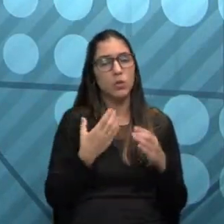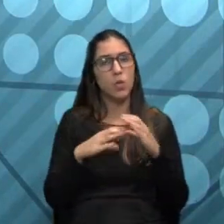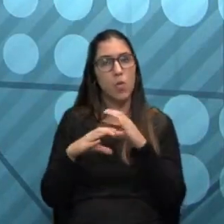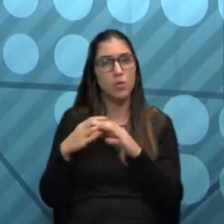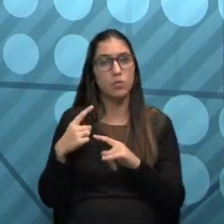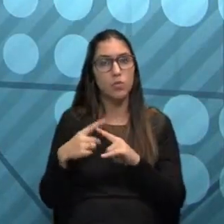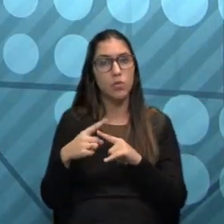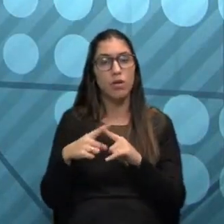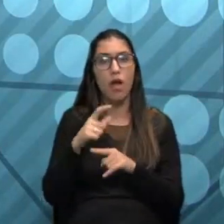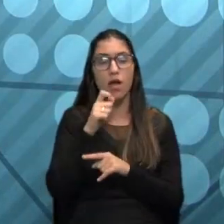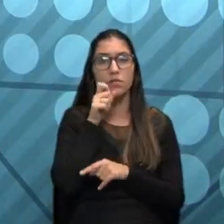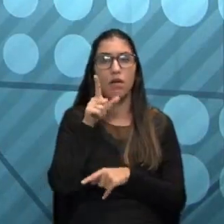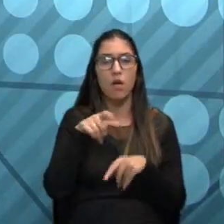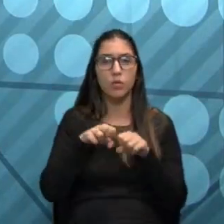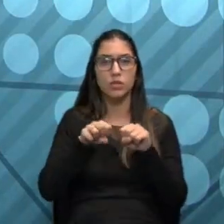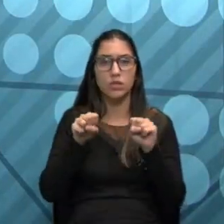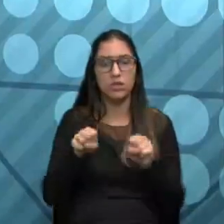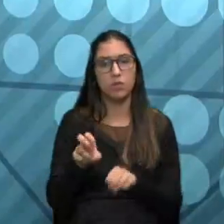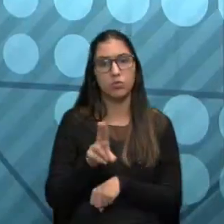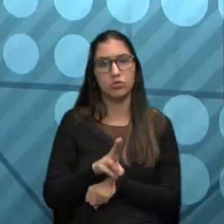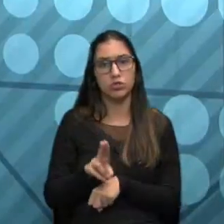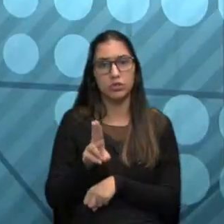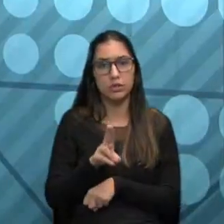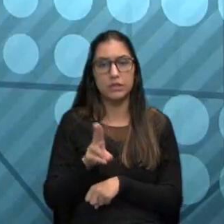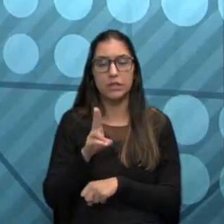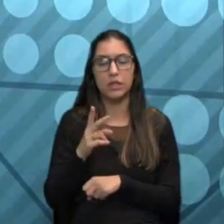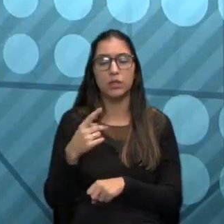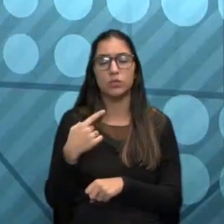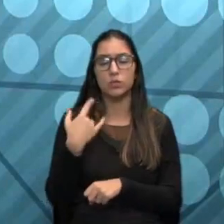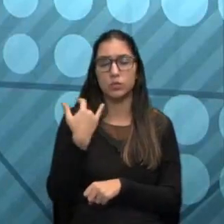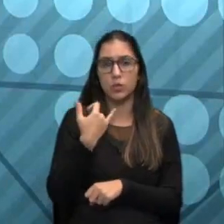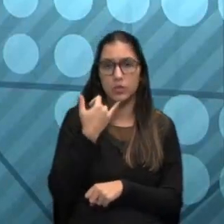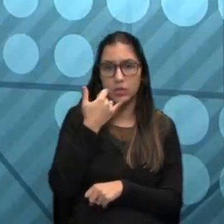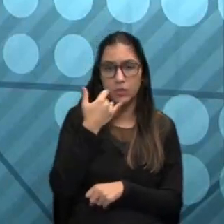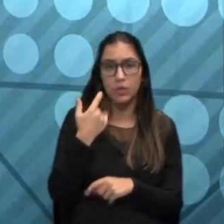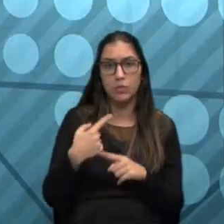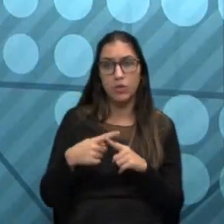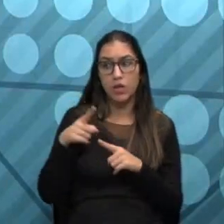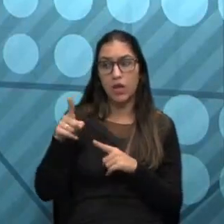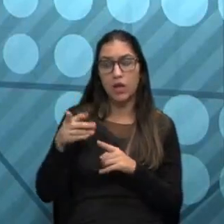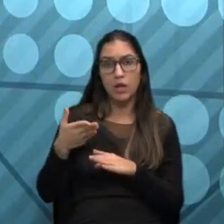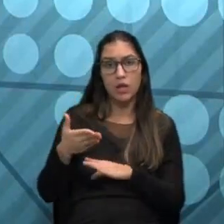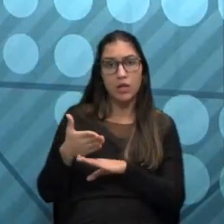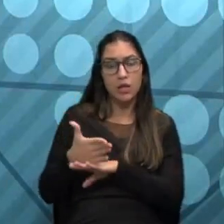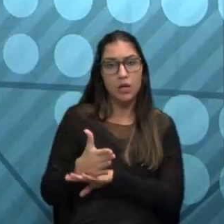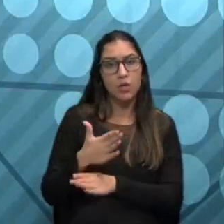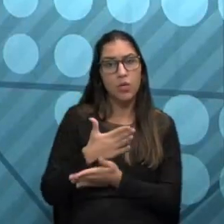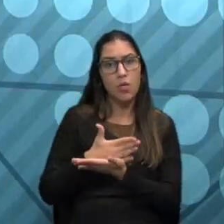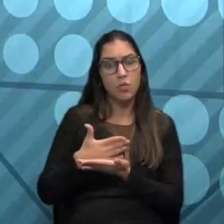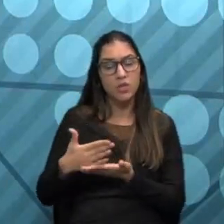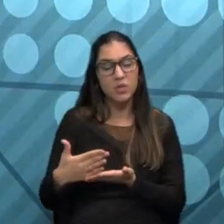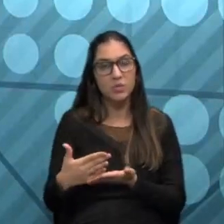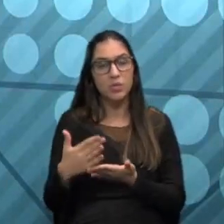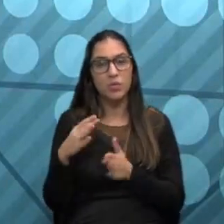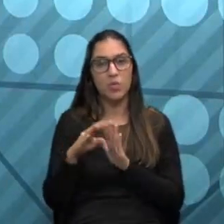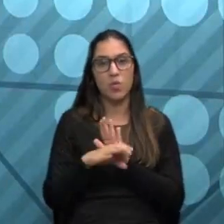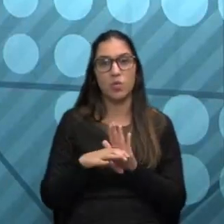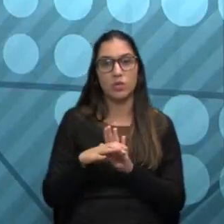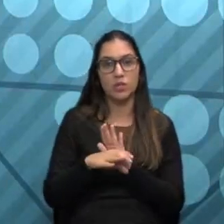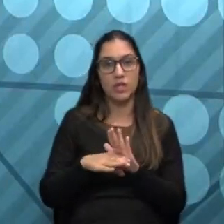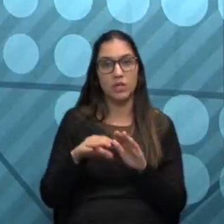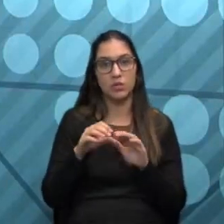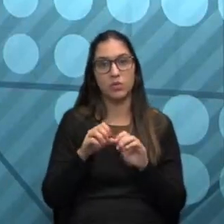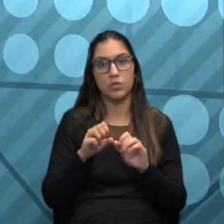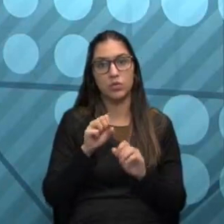comunicação? Por que ele ainda é um dos sistemas utilizados aí no nosso celular? Porque ele foi quem introduziu esse conceito de